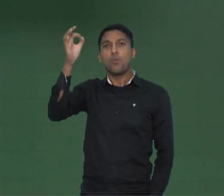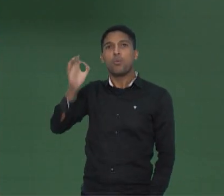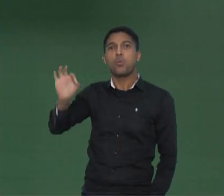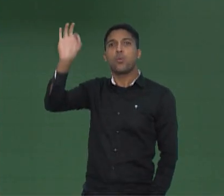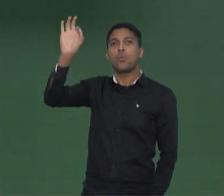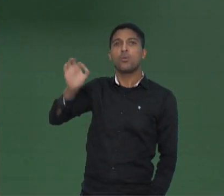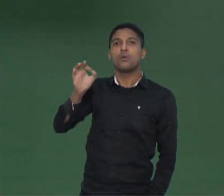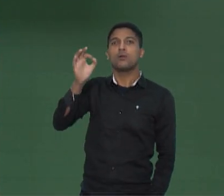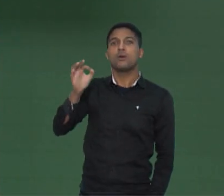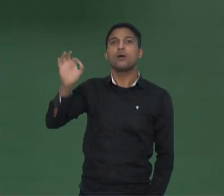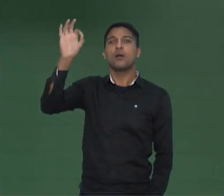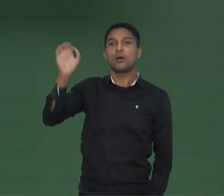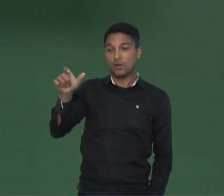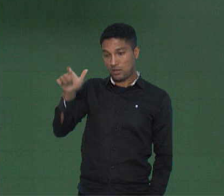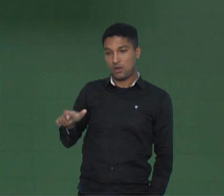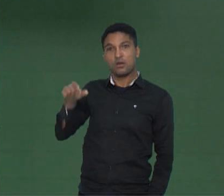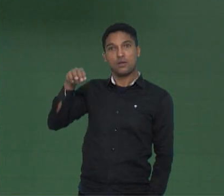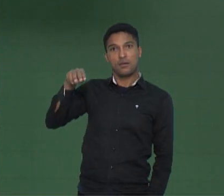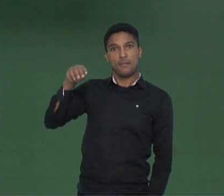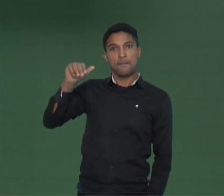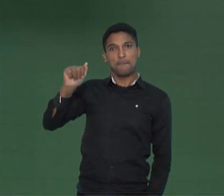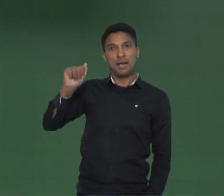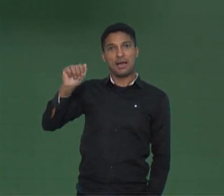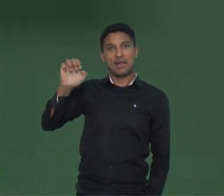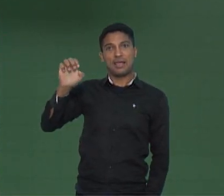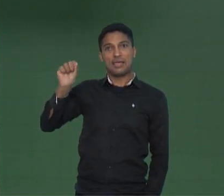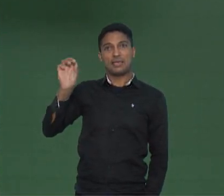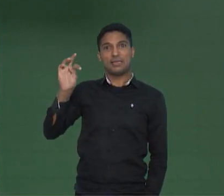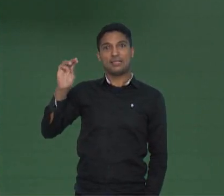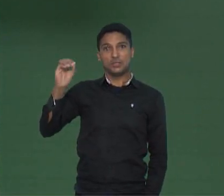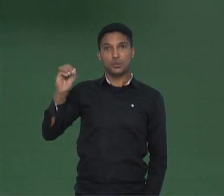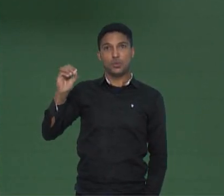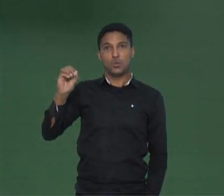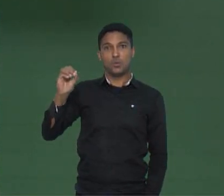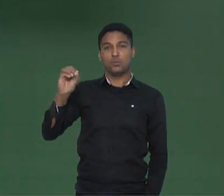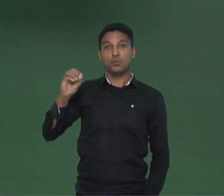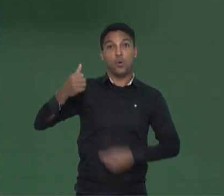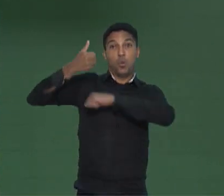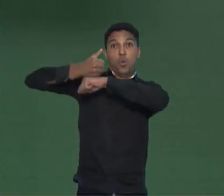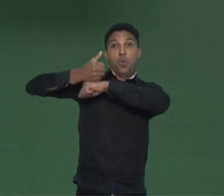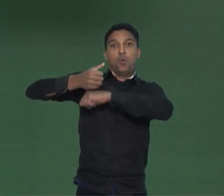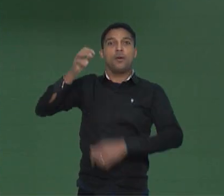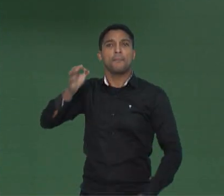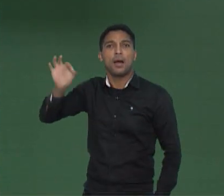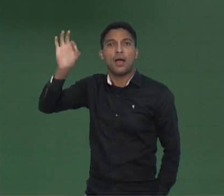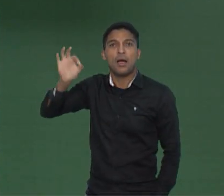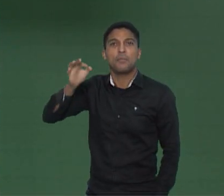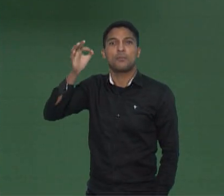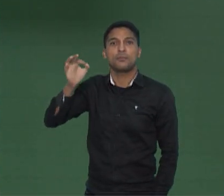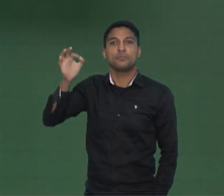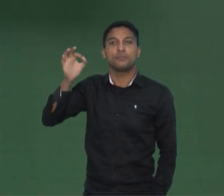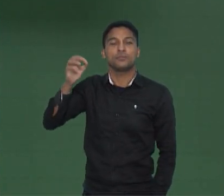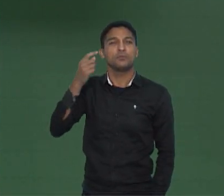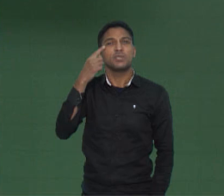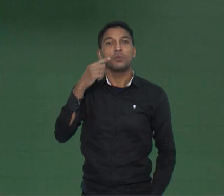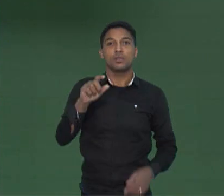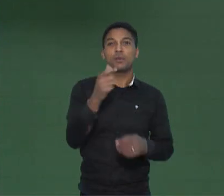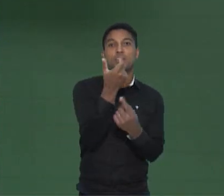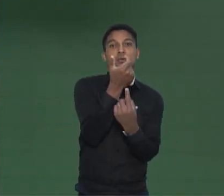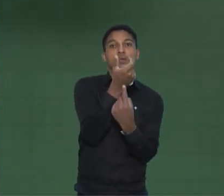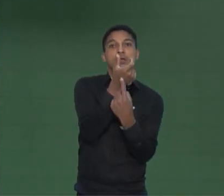Complete os espaços com a preposição todos. Letra B. Vocês gostam filmes de